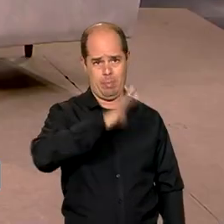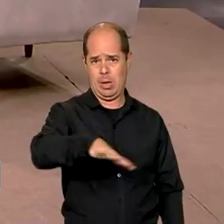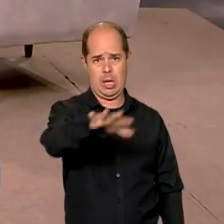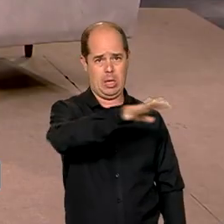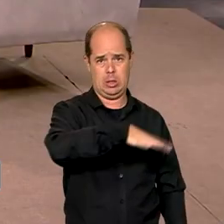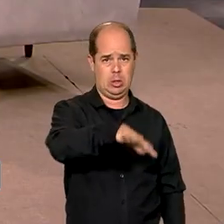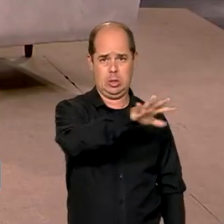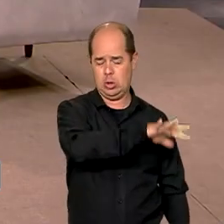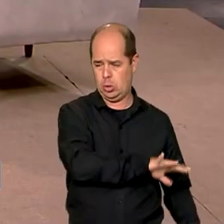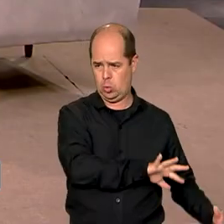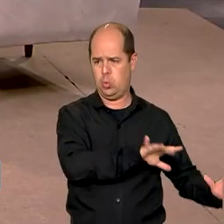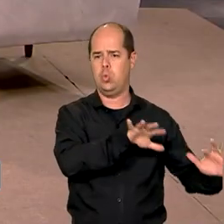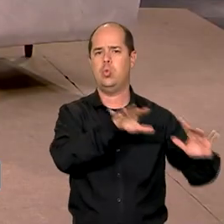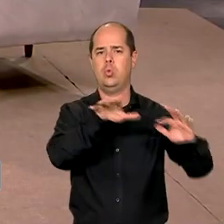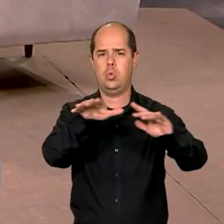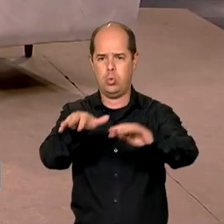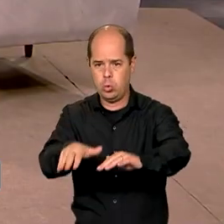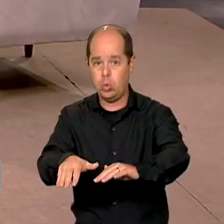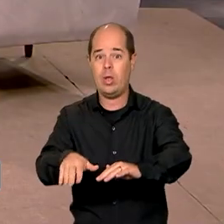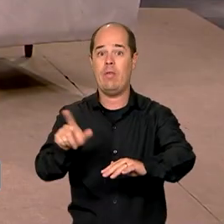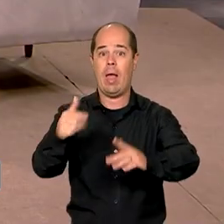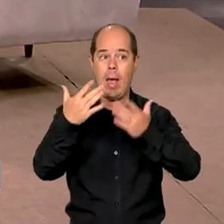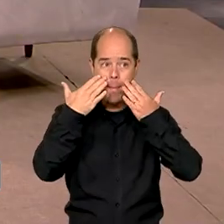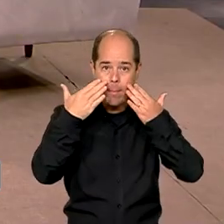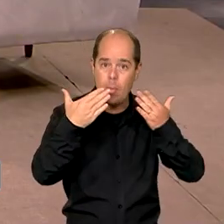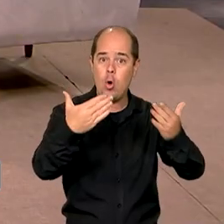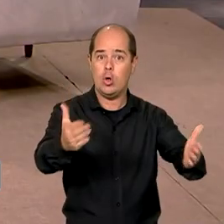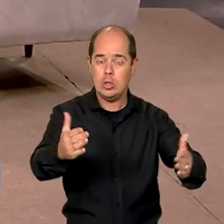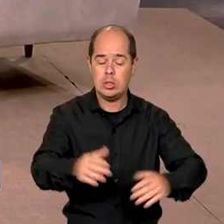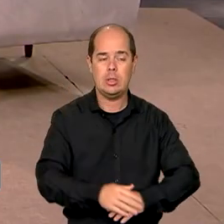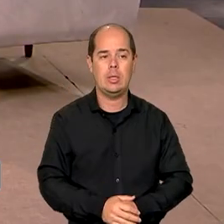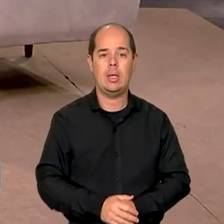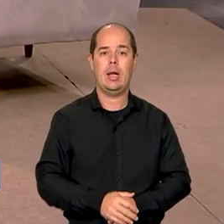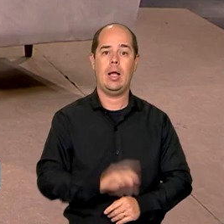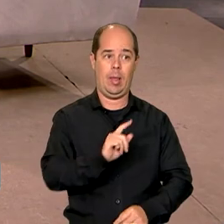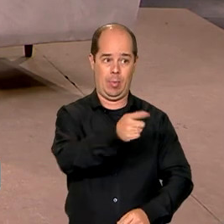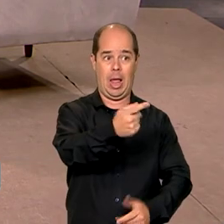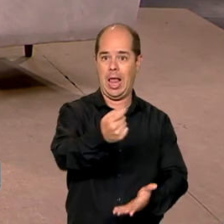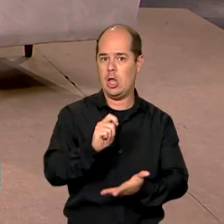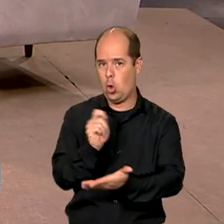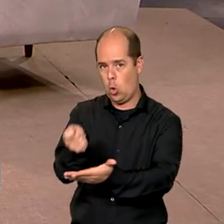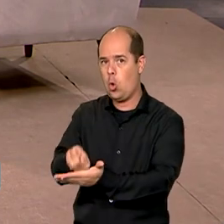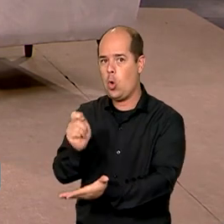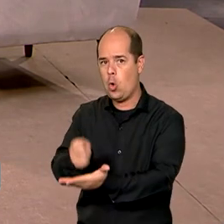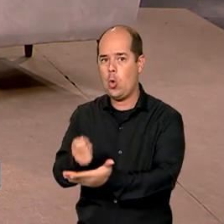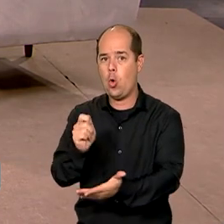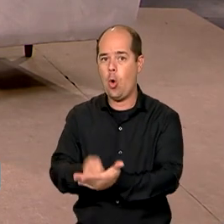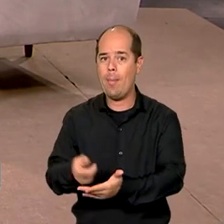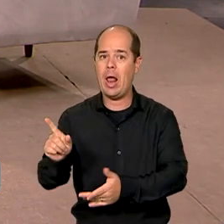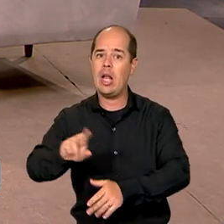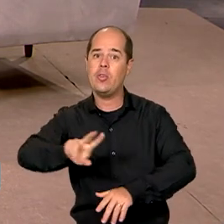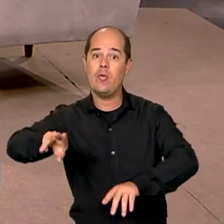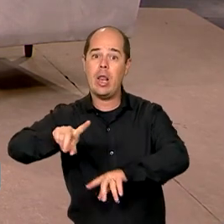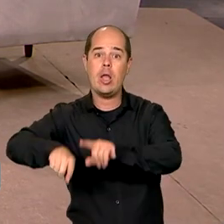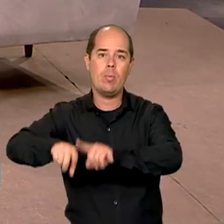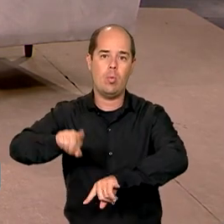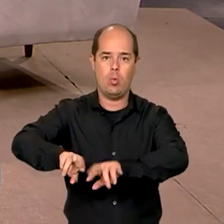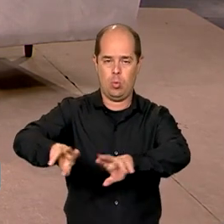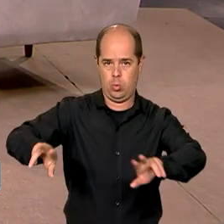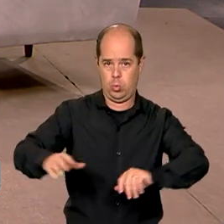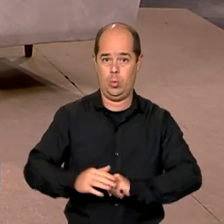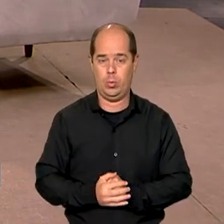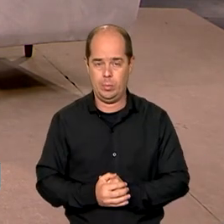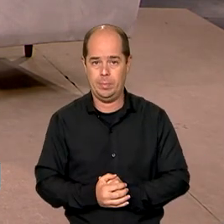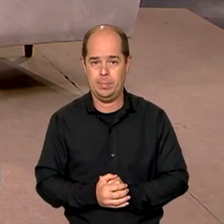compradores externos, compradores do exterior e do Brasil, aqueles seus produtos. Quais são as novidades que nós temos? Durante esses